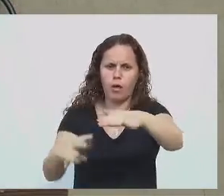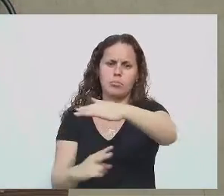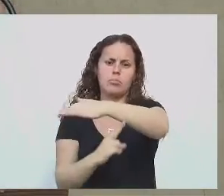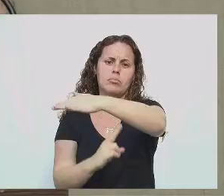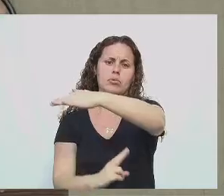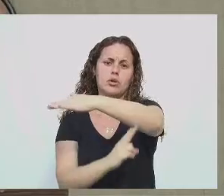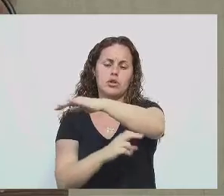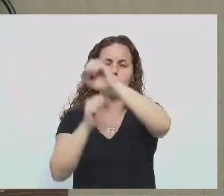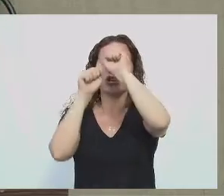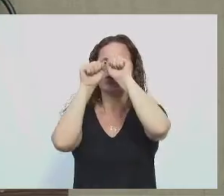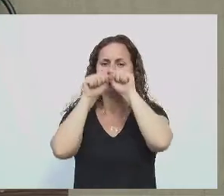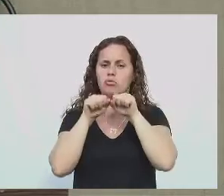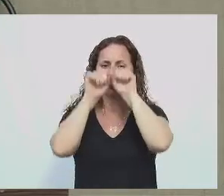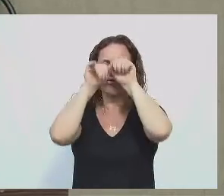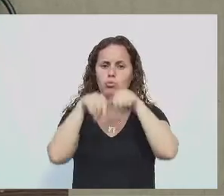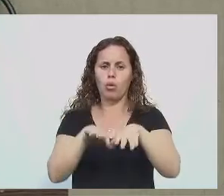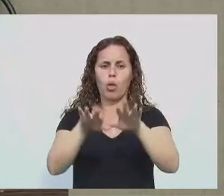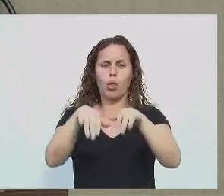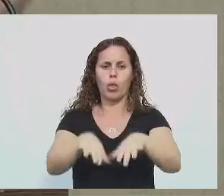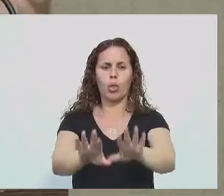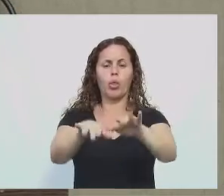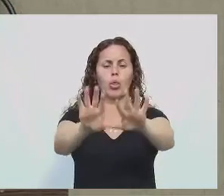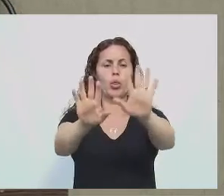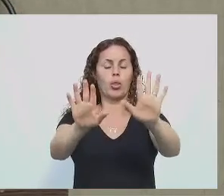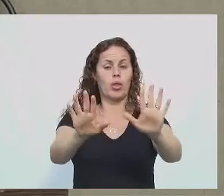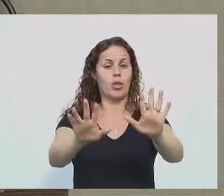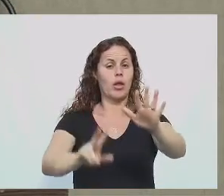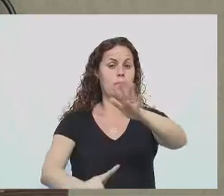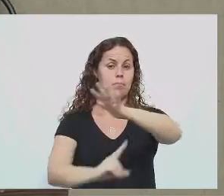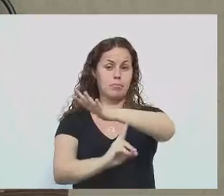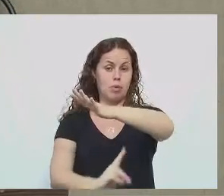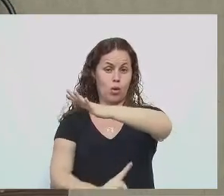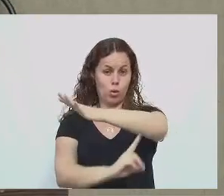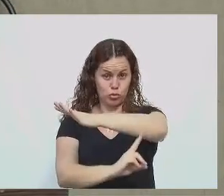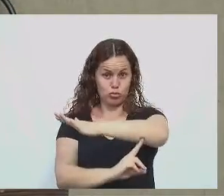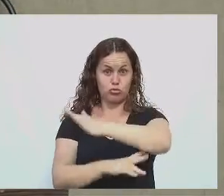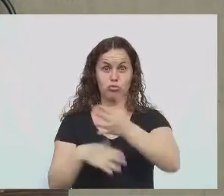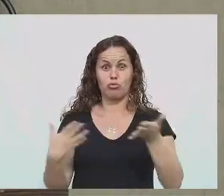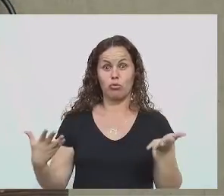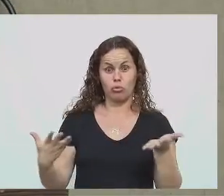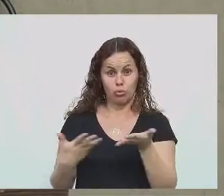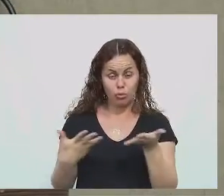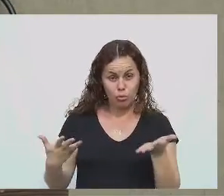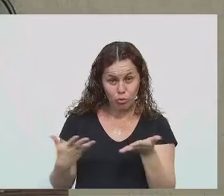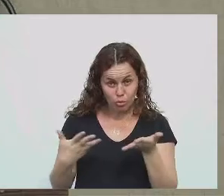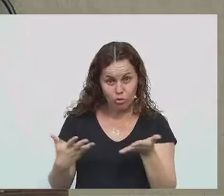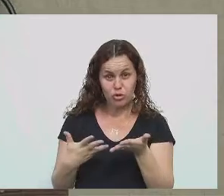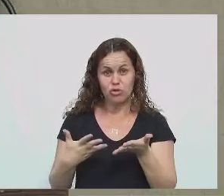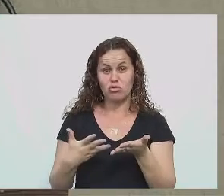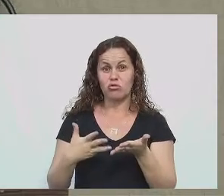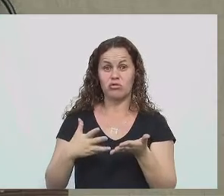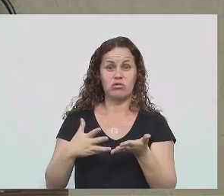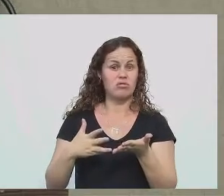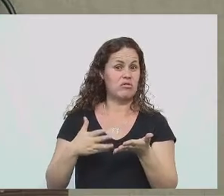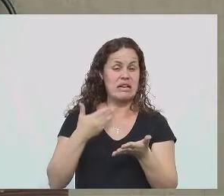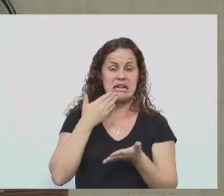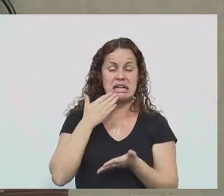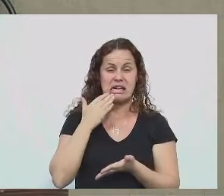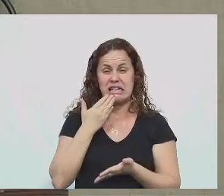Edelmino, mas estão levando ali algumas partes da ponte onde está ficando bem danificado